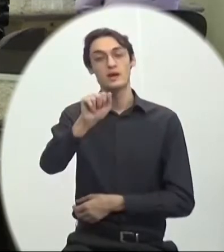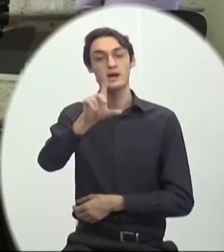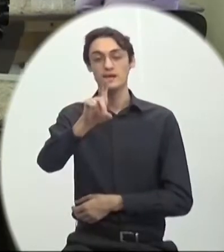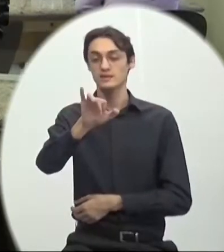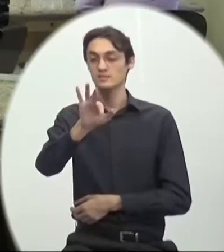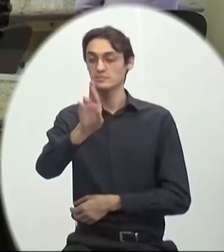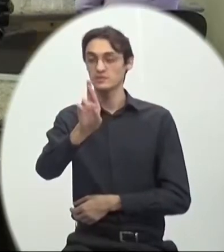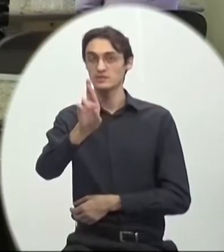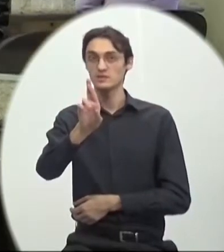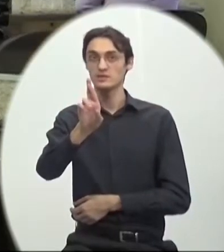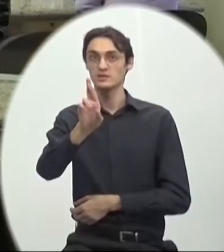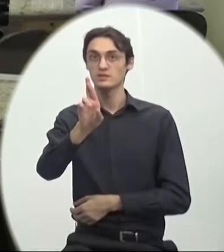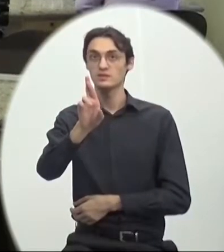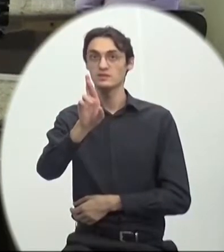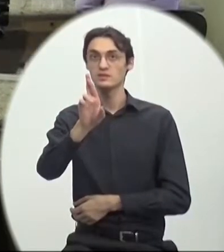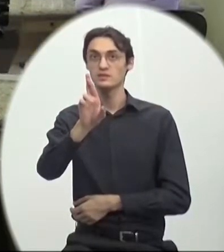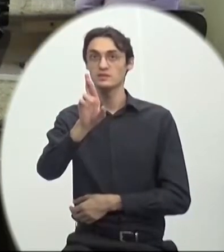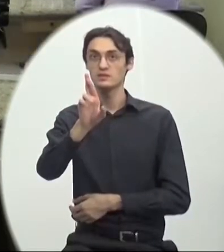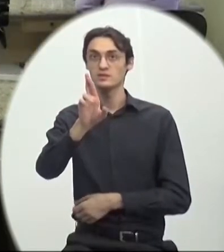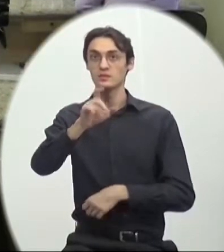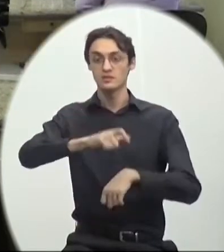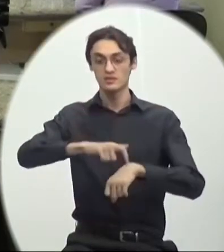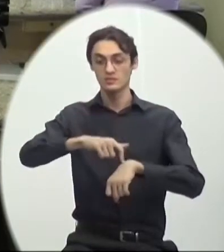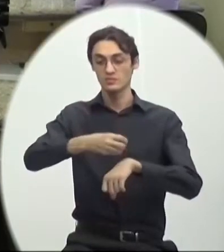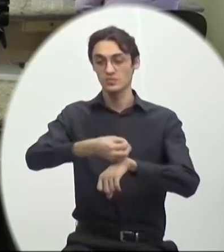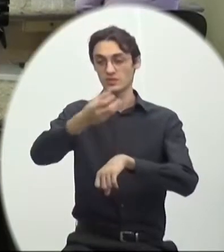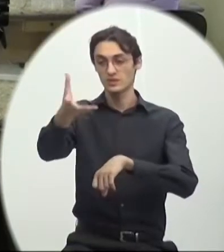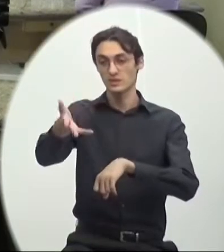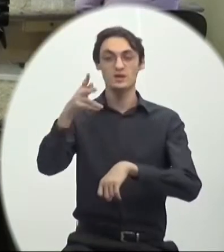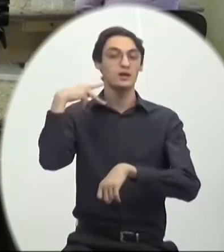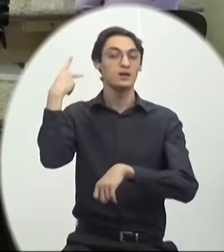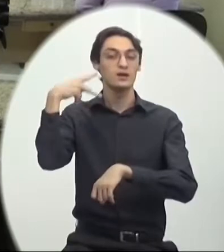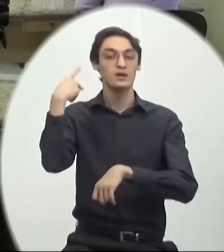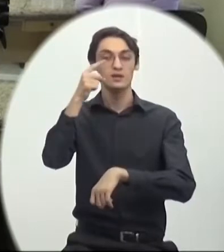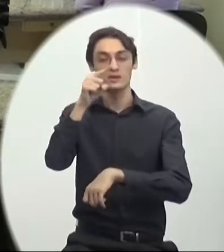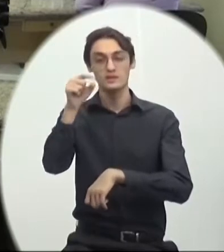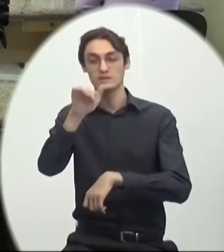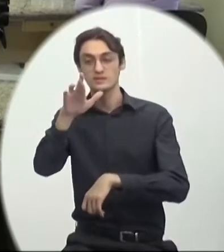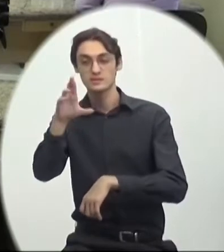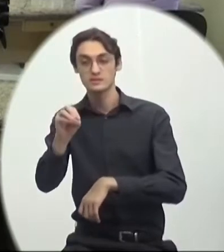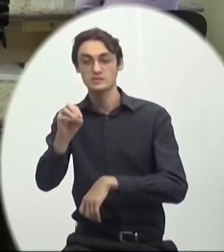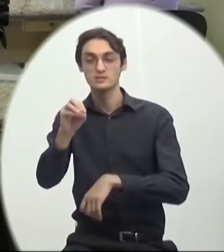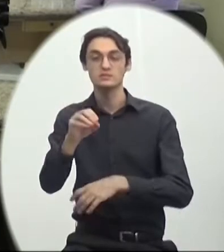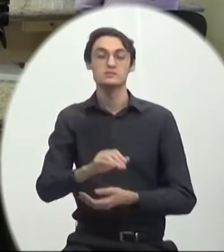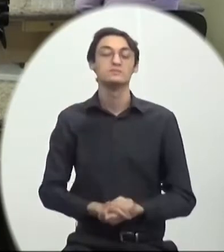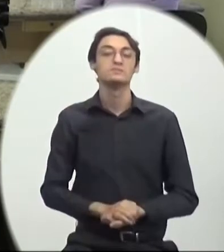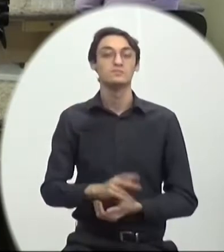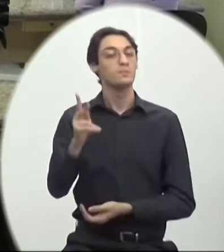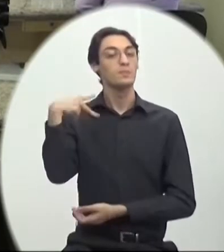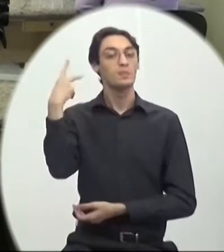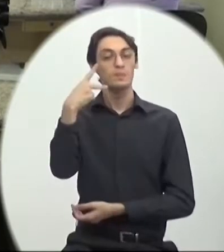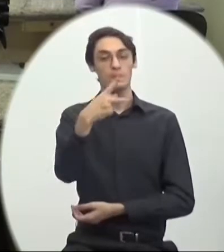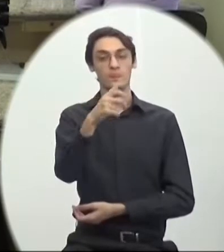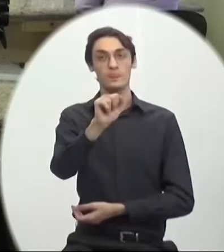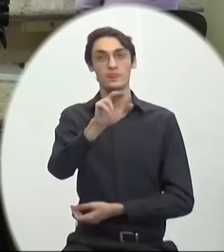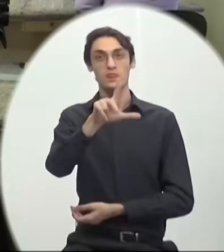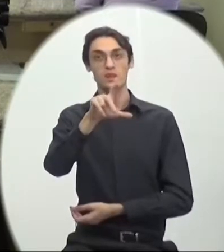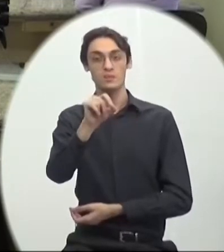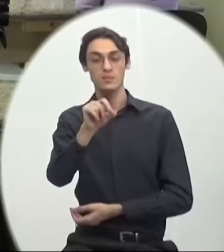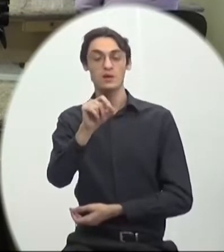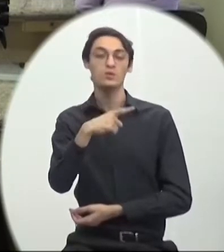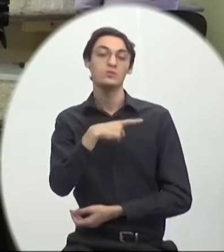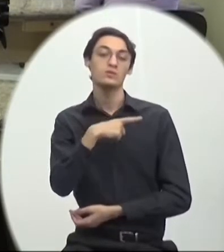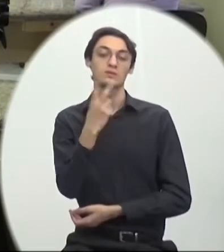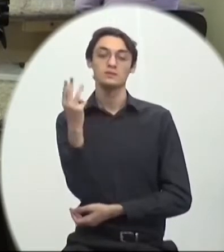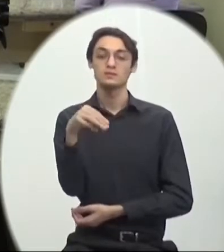Norato. Passa o seu tempo para o vereador Zário Casagrande. Pela ordem, vereador Paulo Ferraes. Vossa Excelência dispõe de 3 minutos e